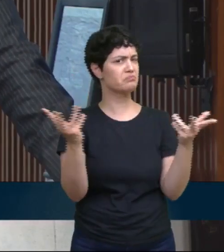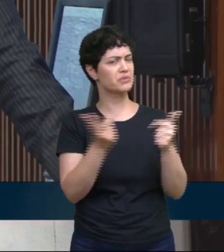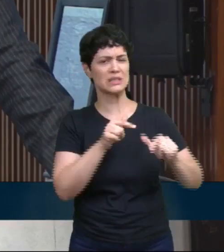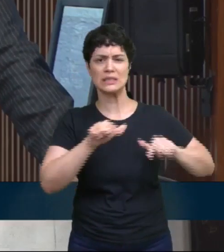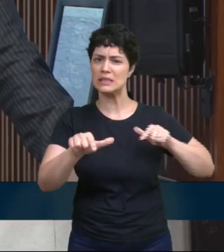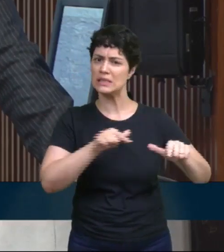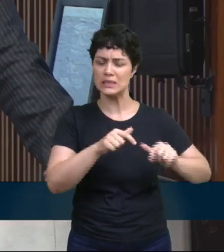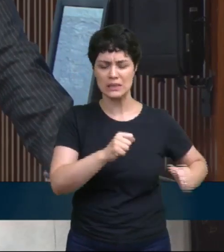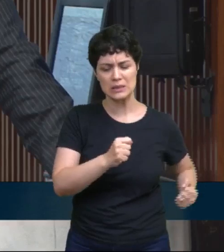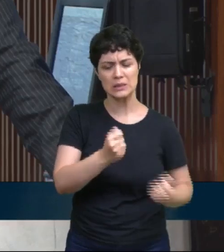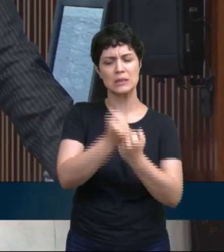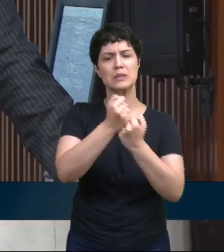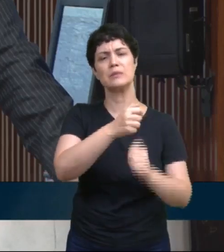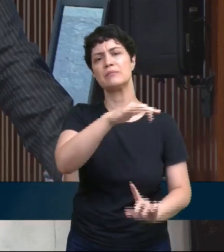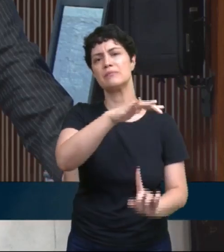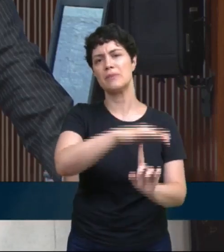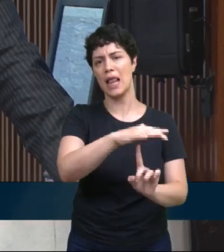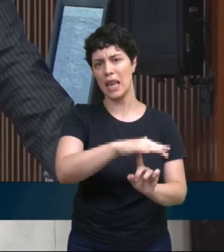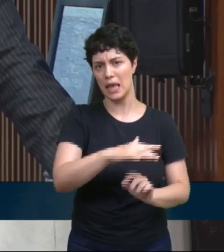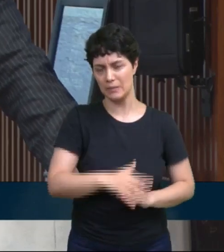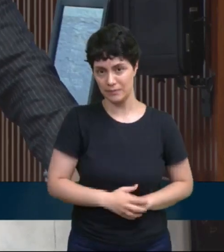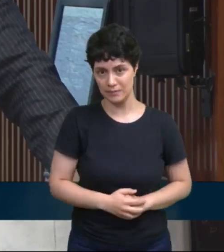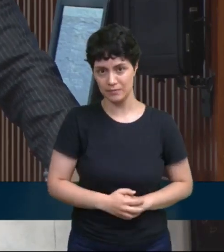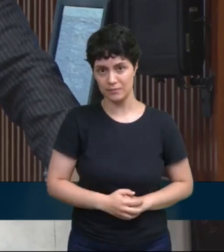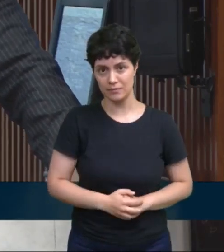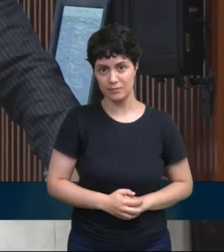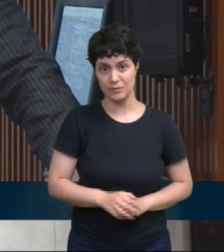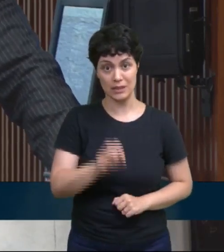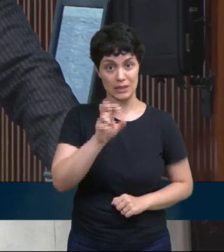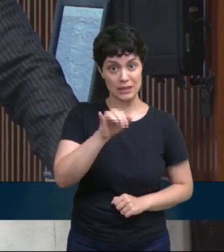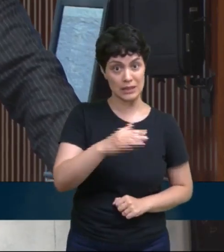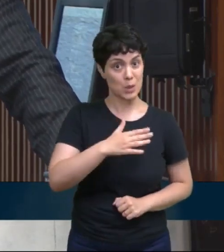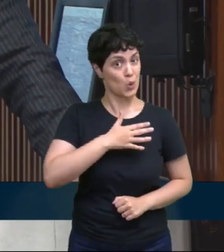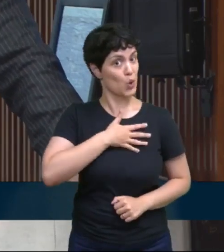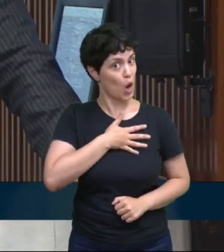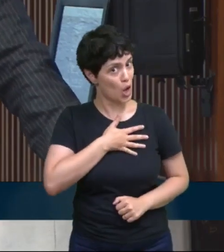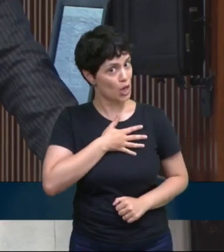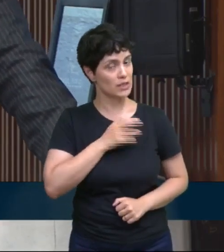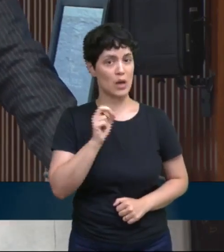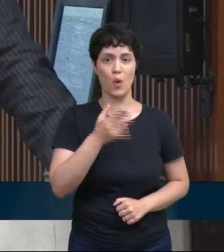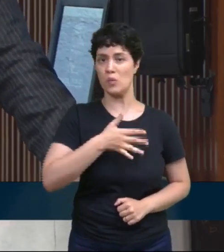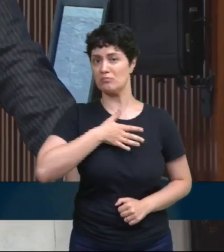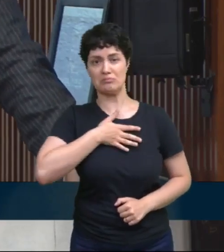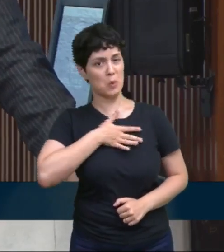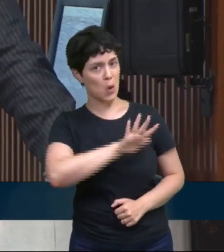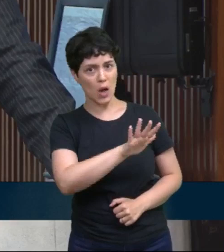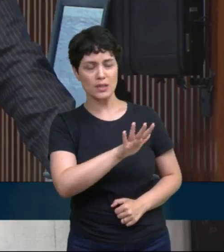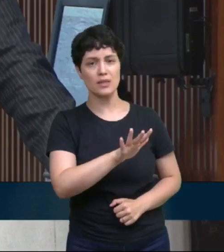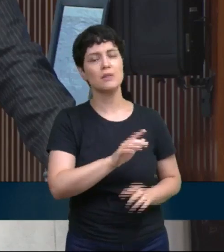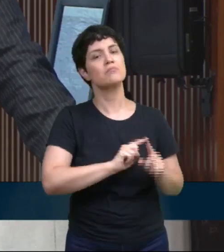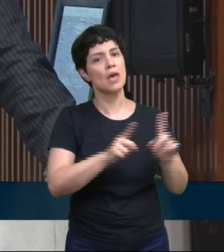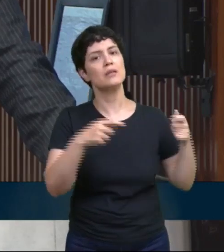Gostem ou não gostem, é uma história a ser respeitada e reconhecida.